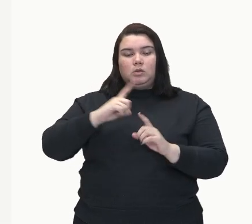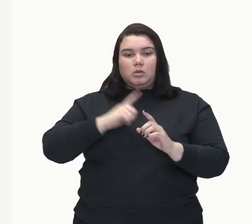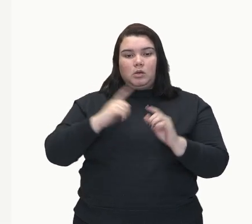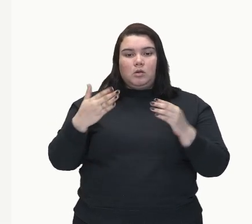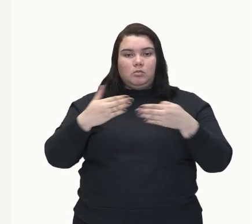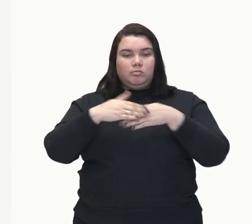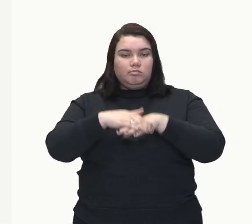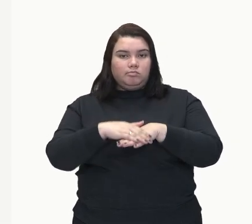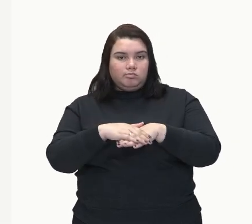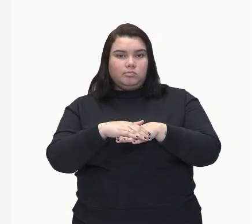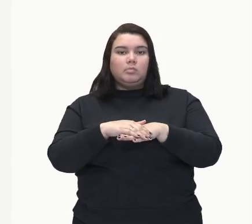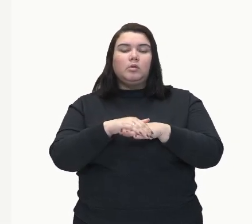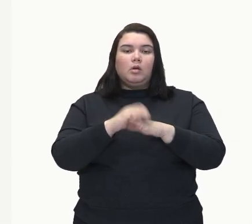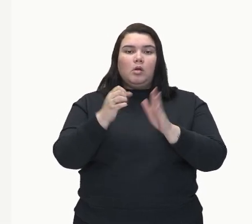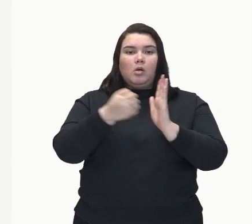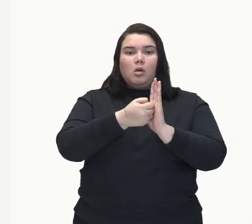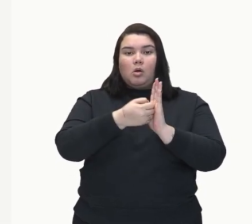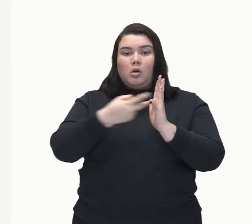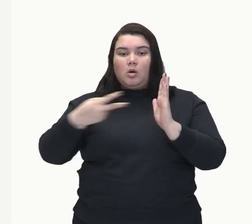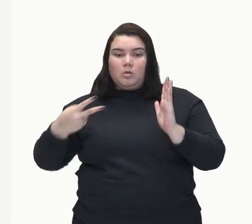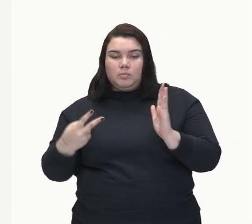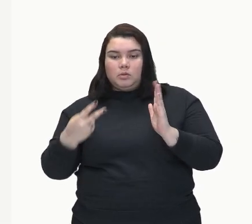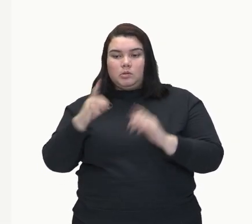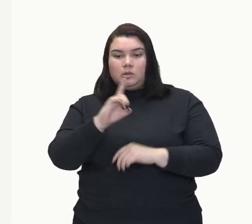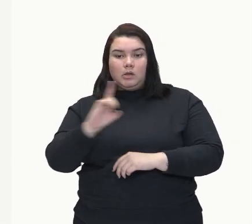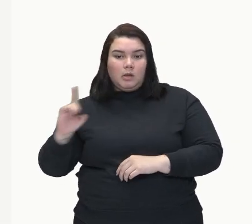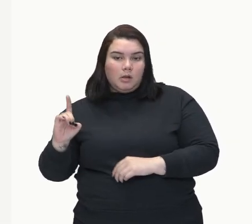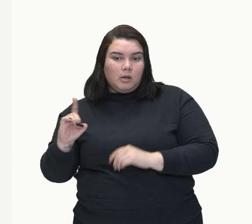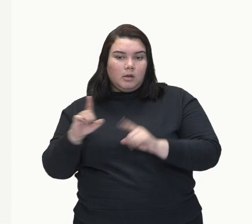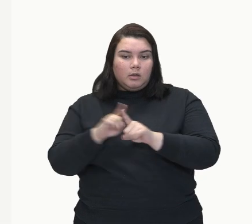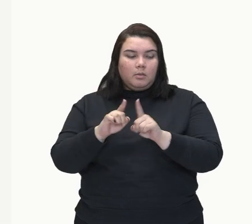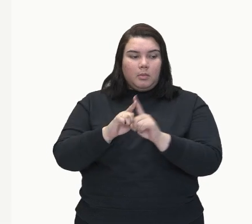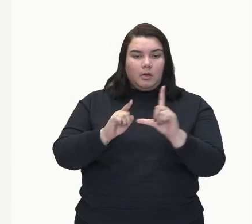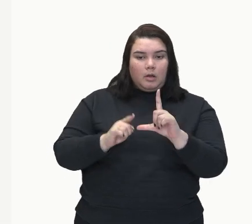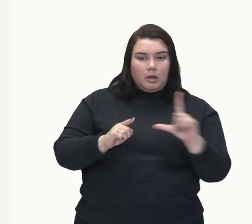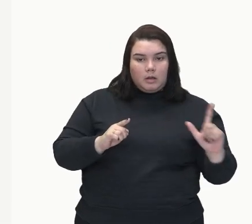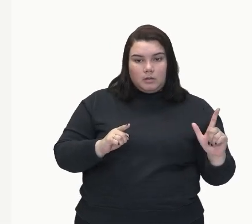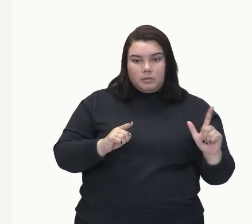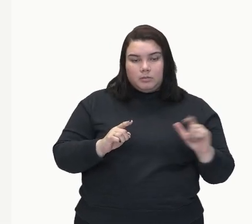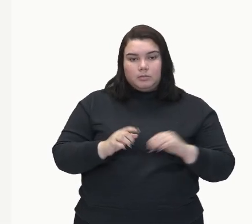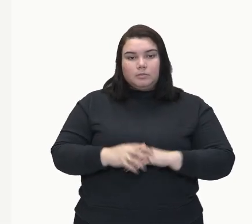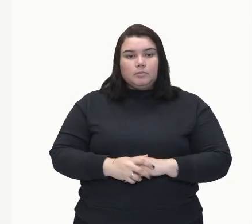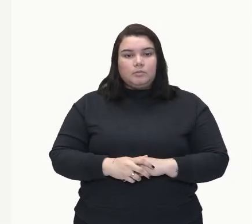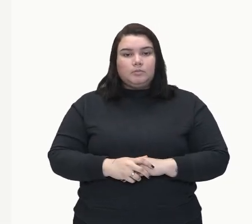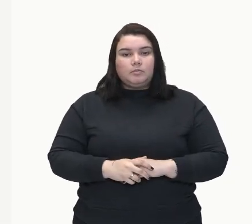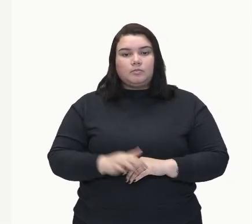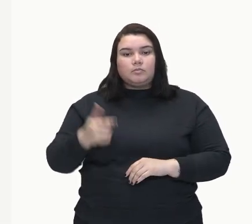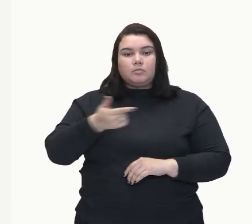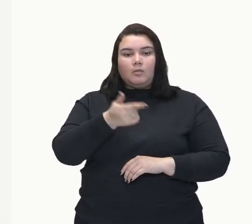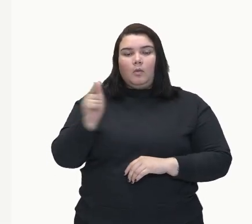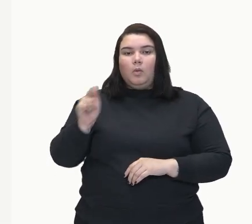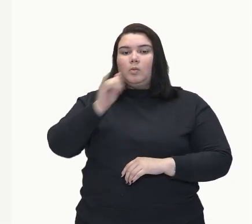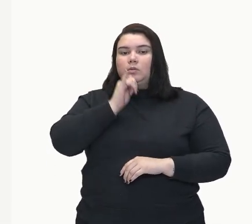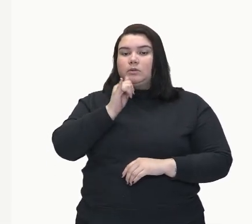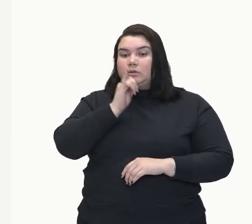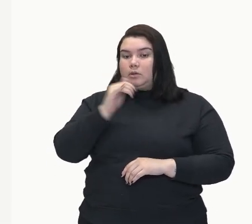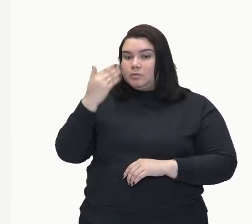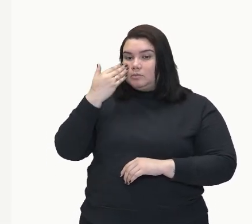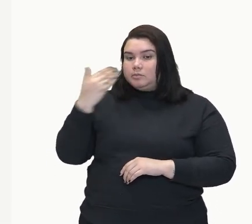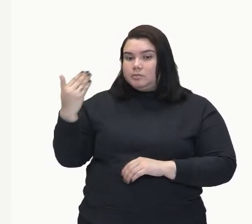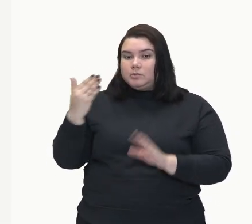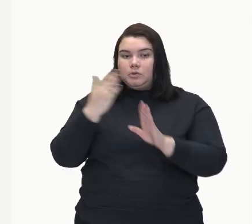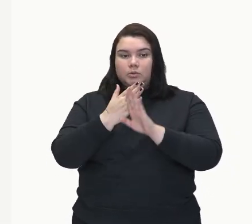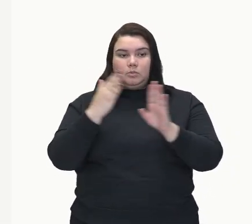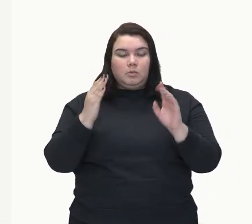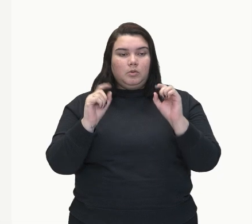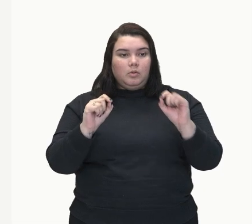um isômero destrógeno e um isômero levógeno. Mais um exemplo aqui para vocês, ó. Já identifiquei que